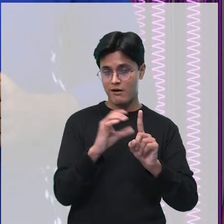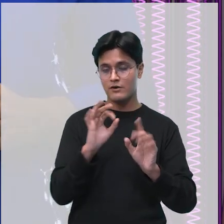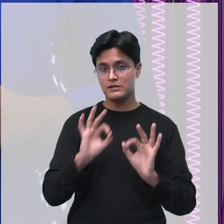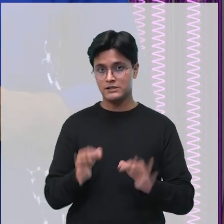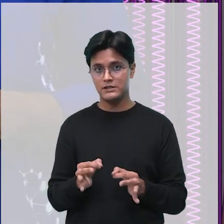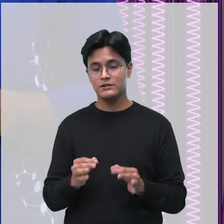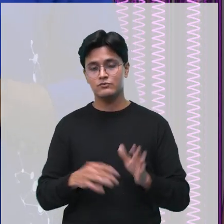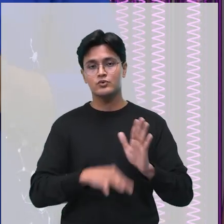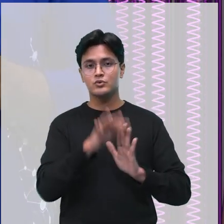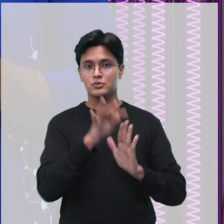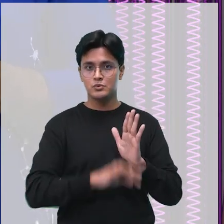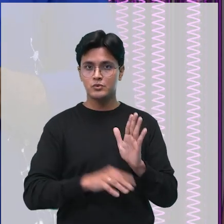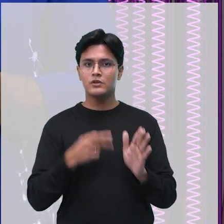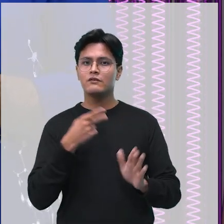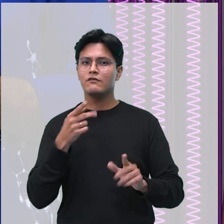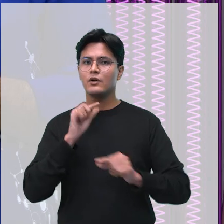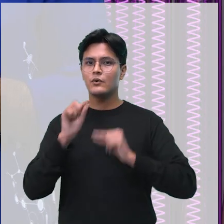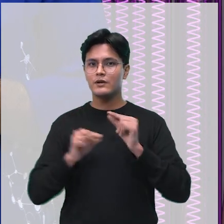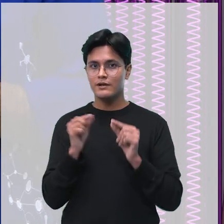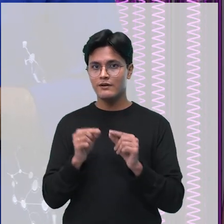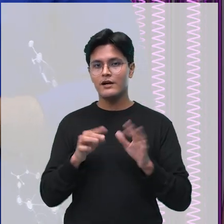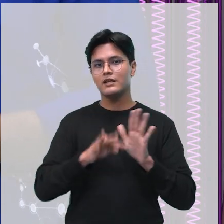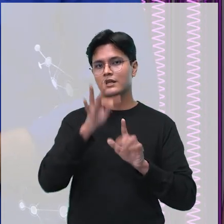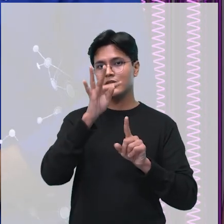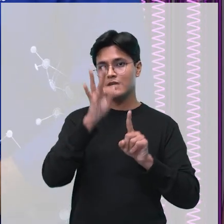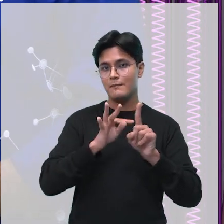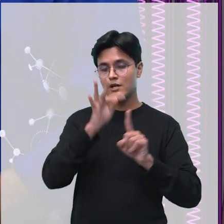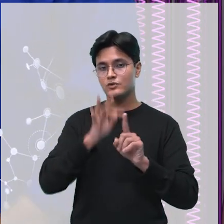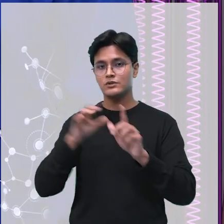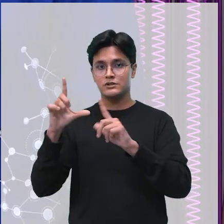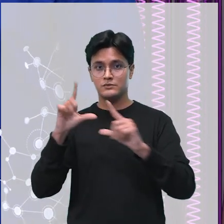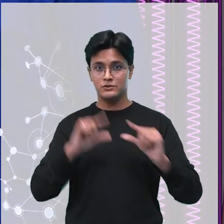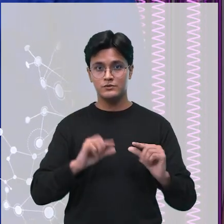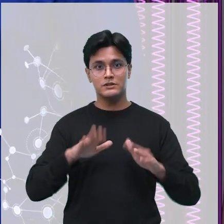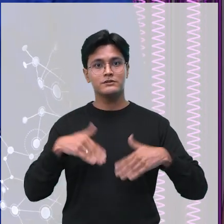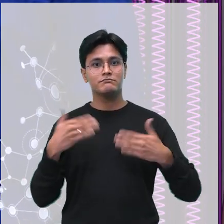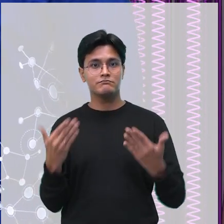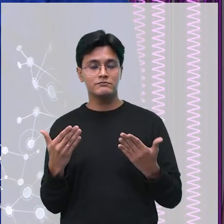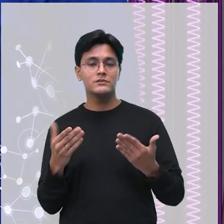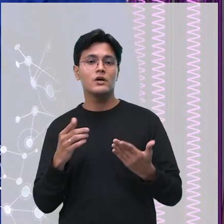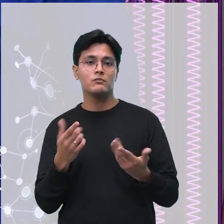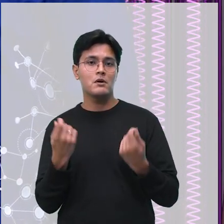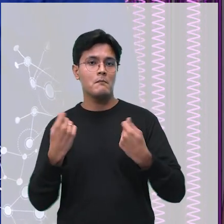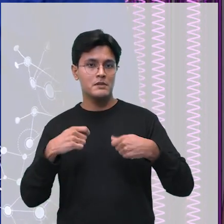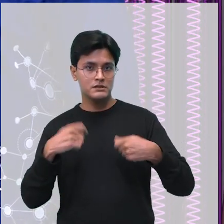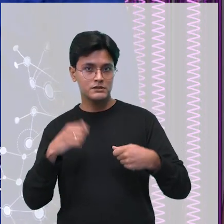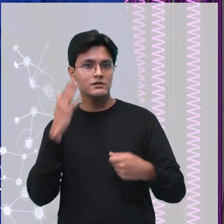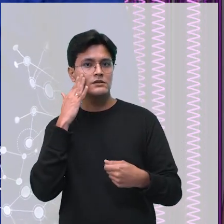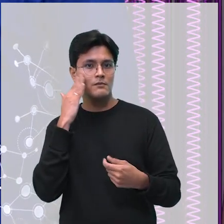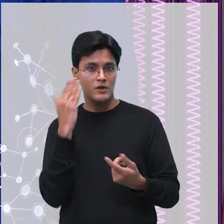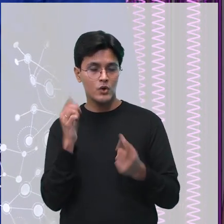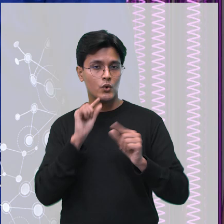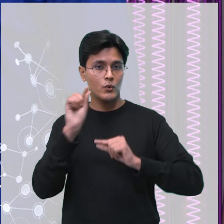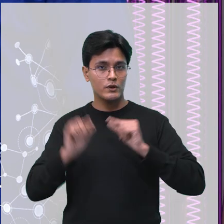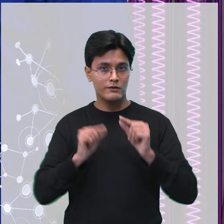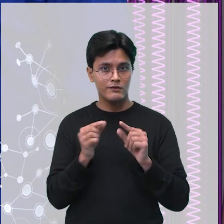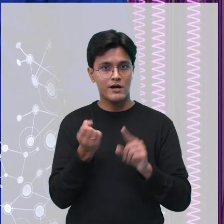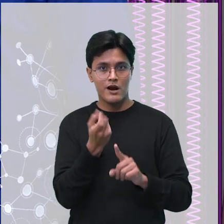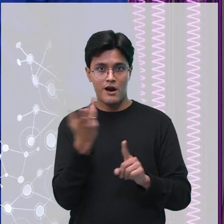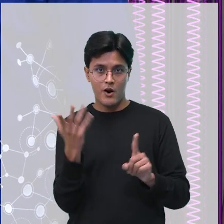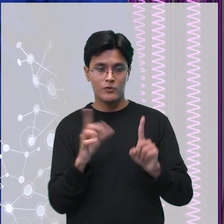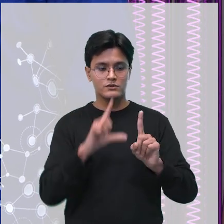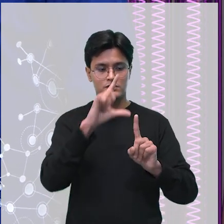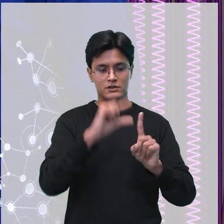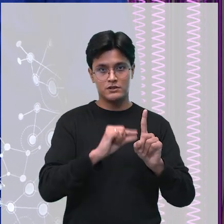enunciado que a temperatura Caiu né então evidentemente nós temos que considerar essa Contagem né É